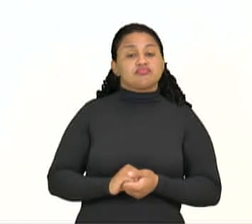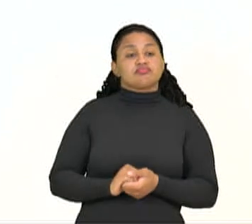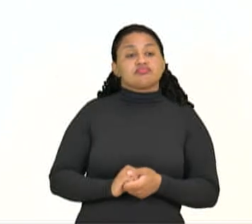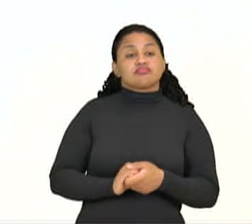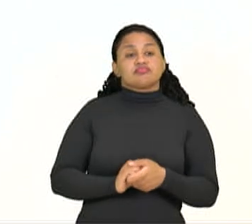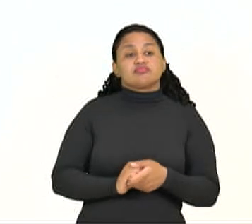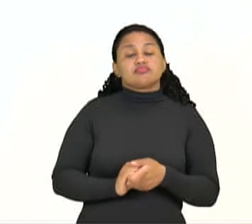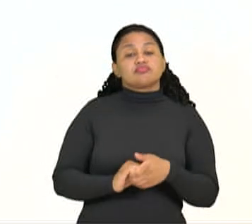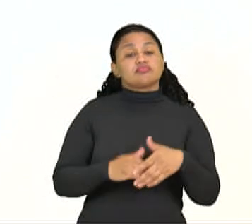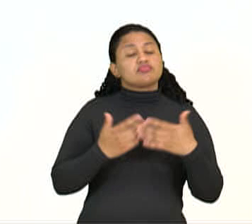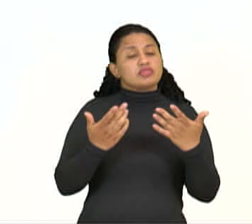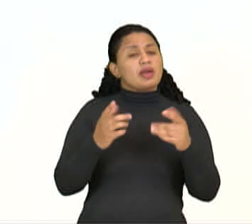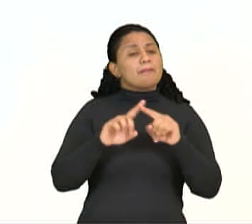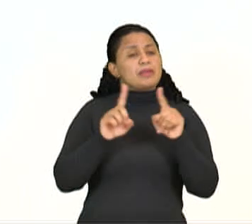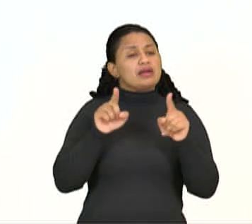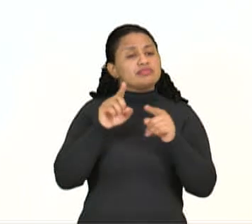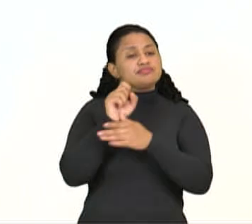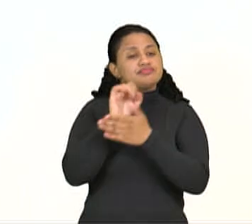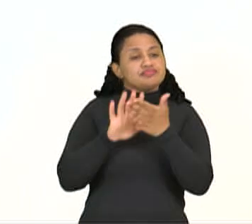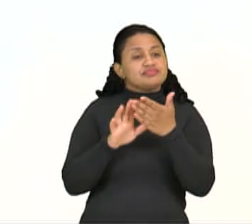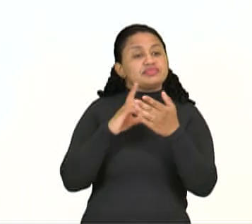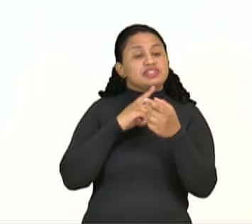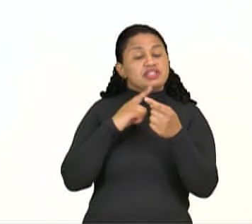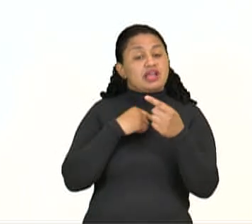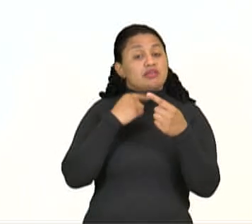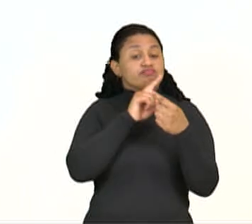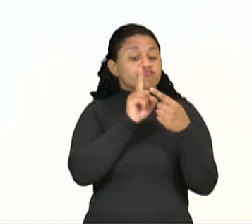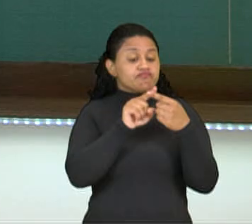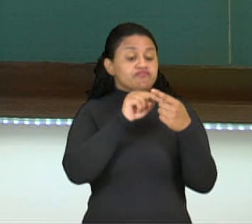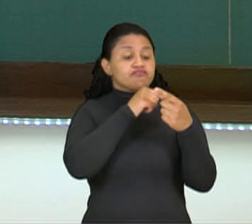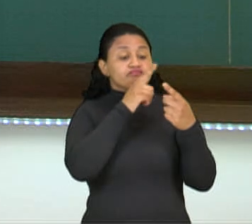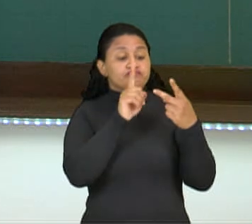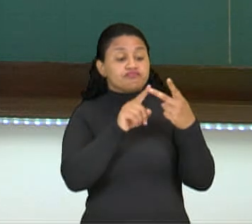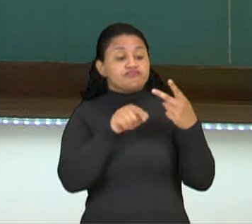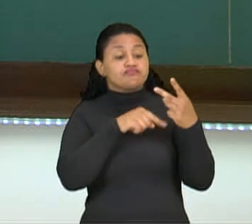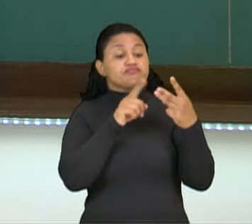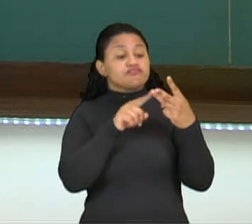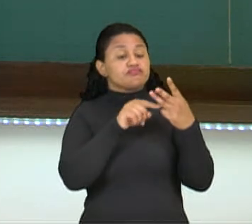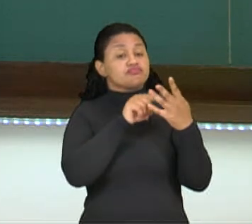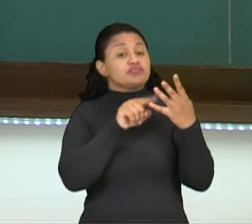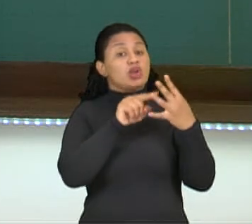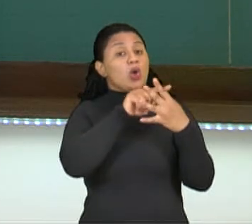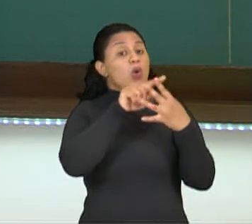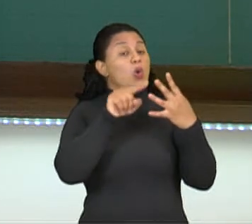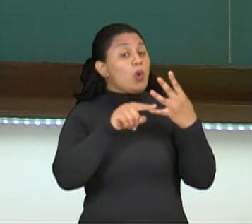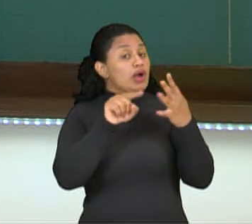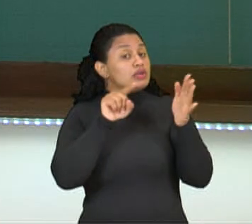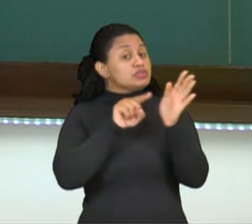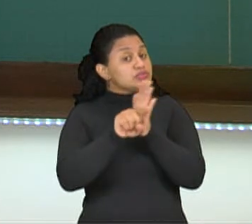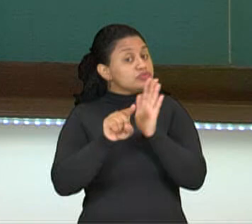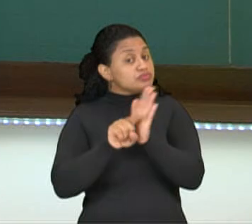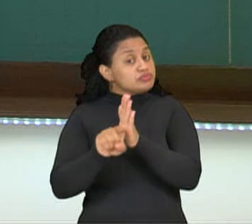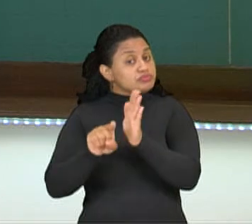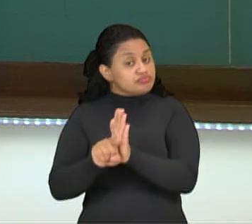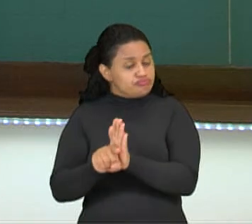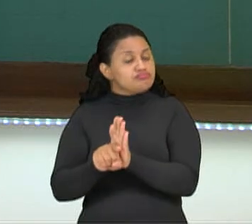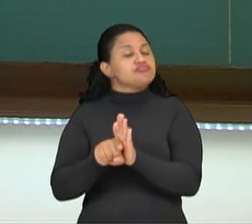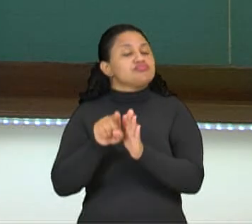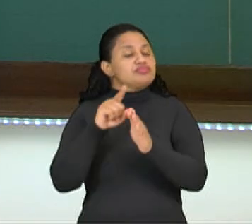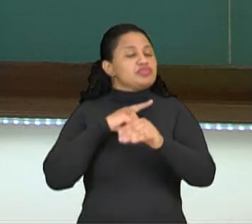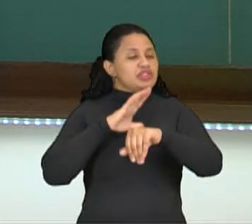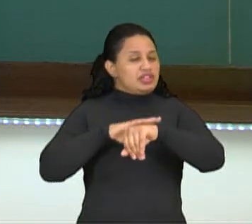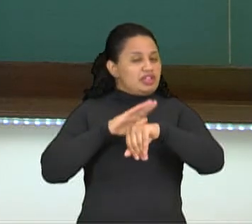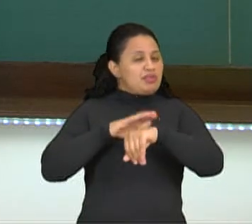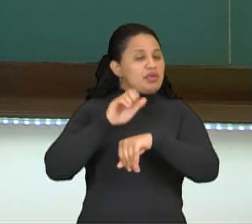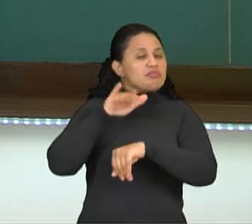atividade. Só que nessa você tem uma, duas, três, quatro perguntas. Você vai ter um